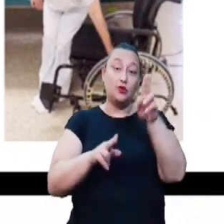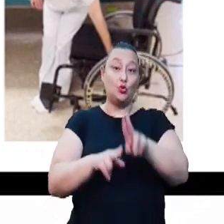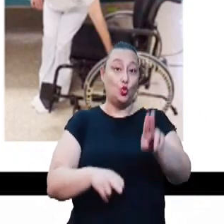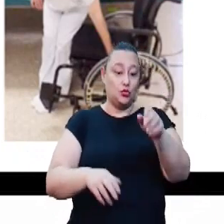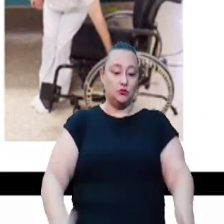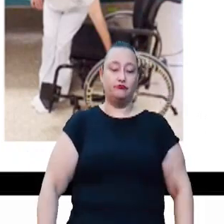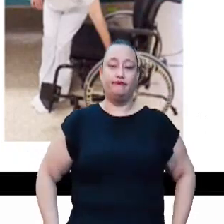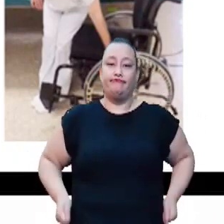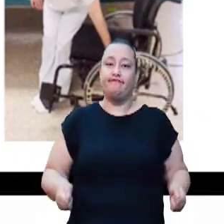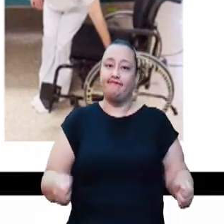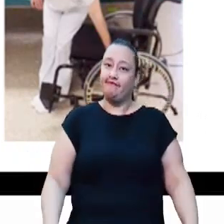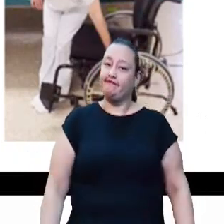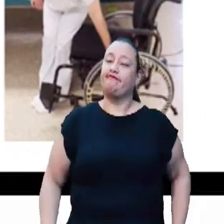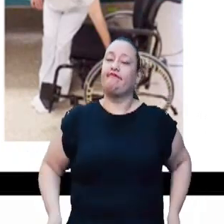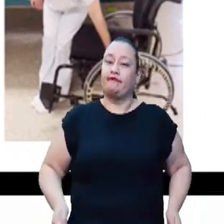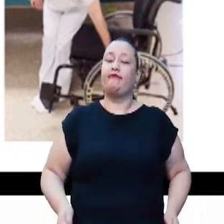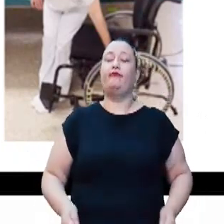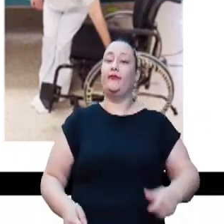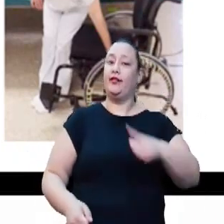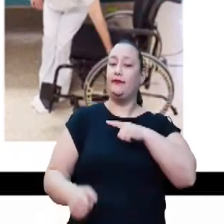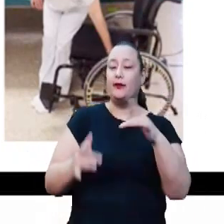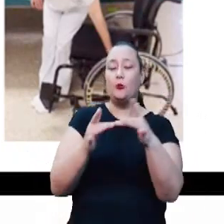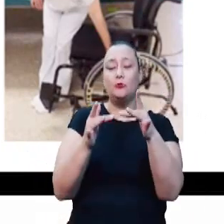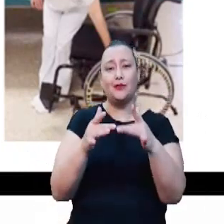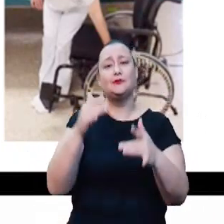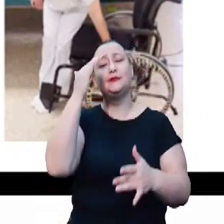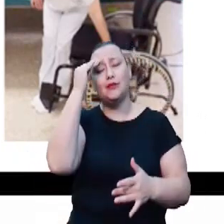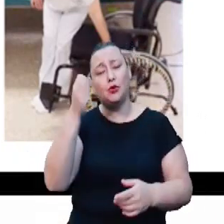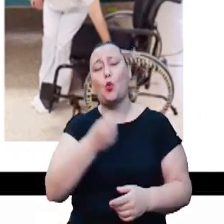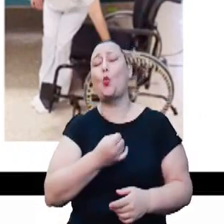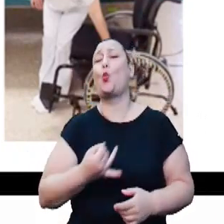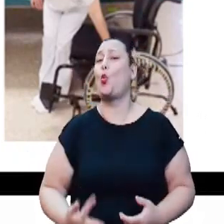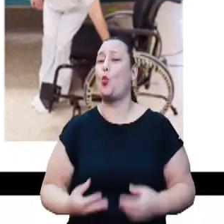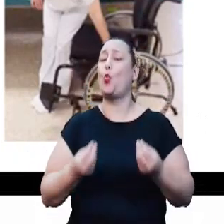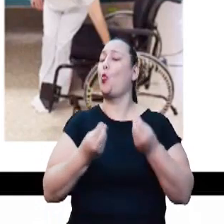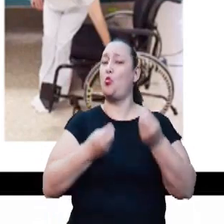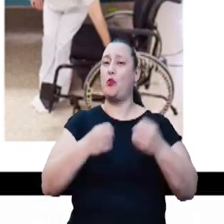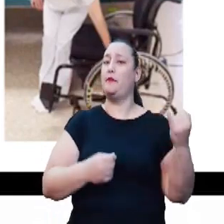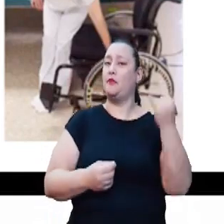quem convive com pessoas que usam cadeira de rodas, sabe o quão importante isso.